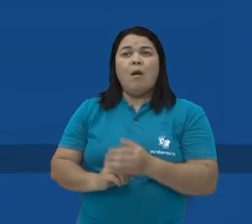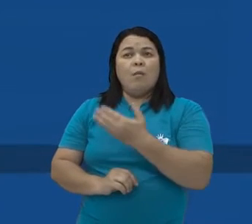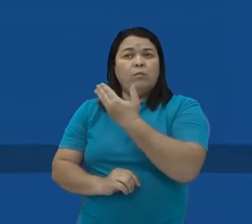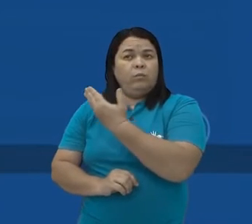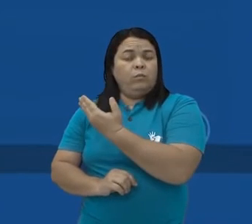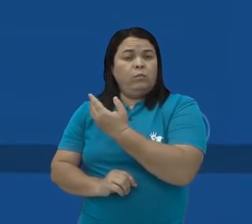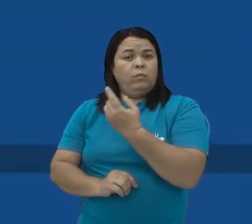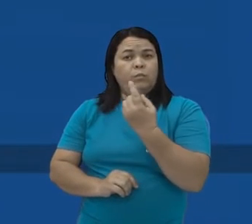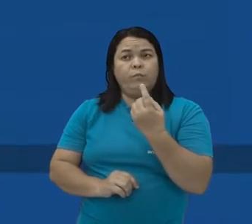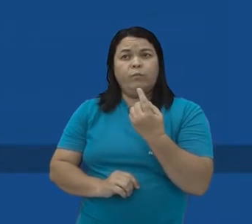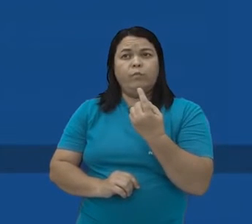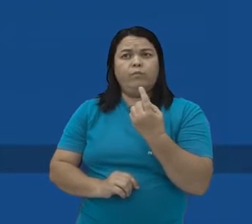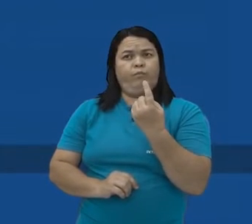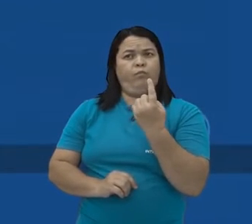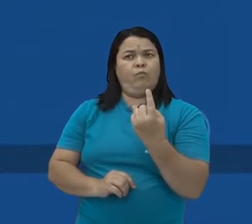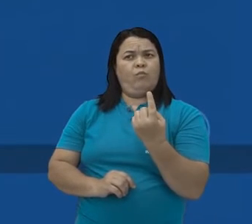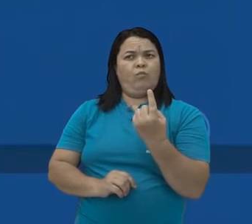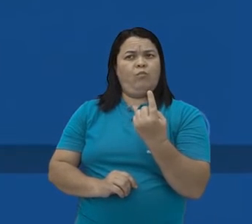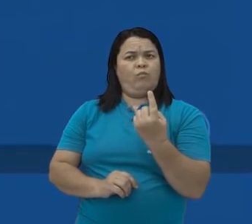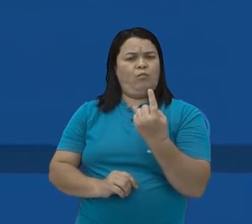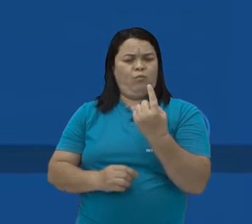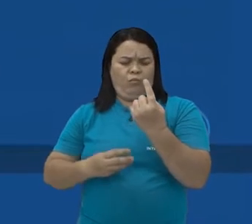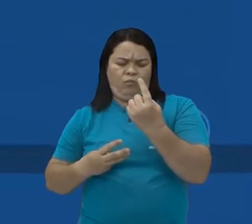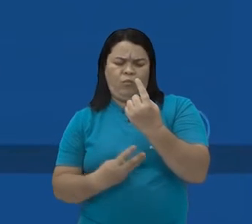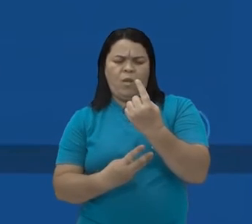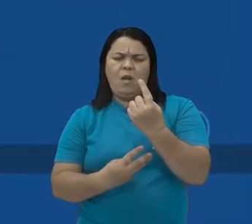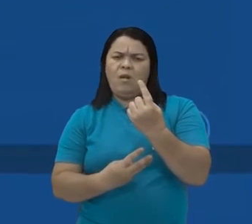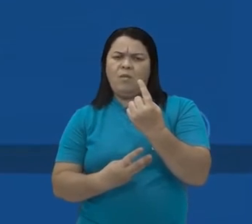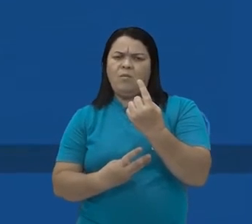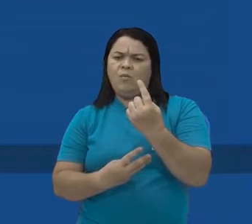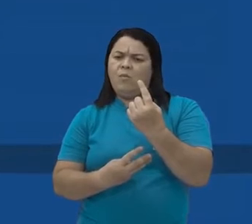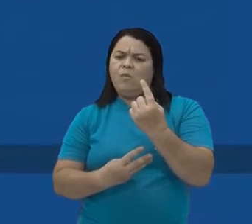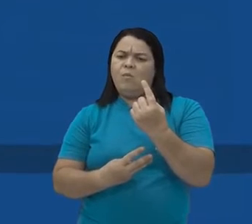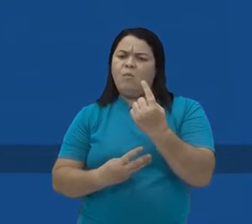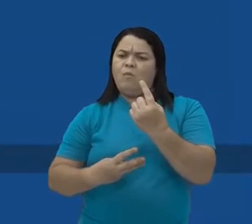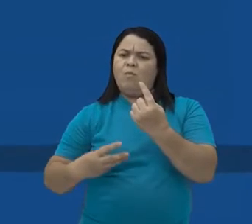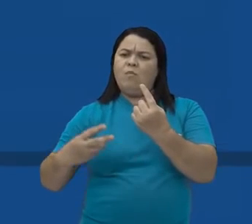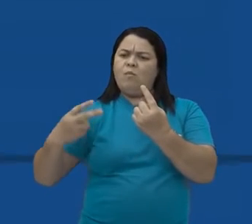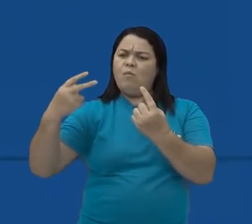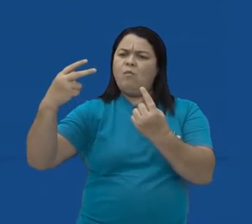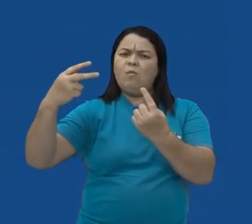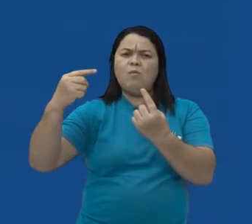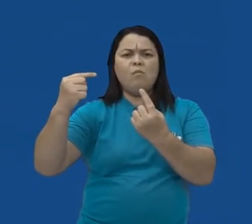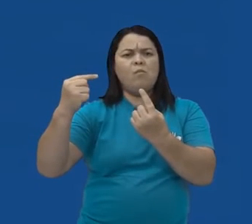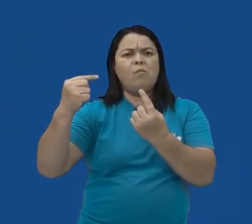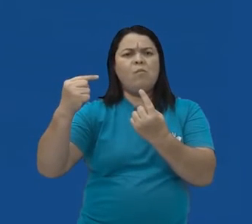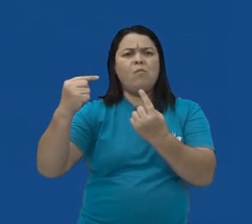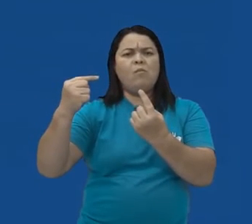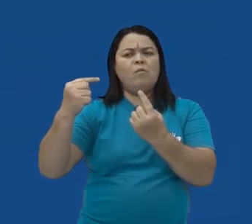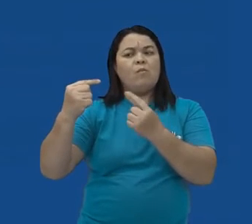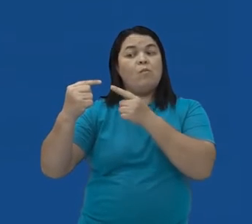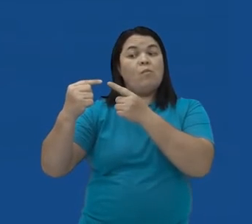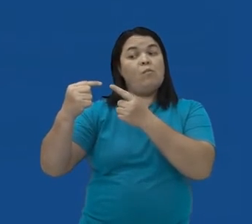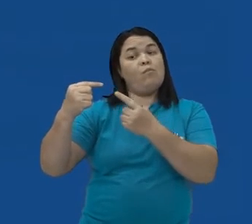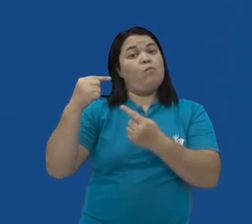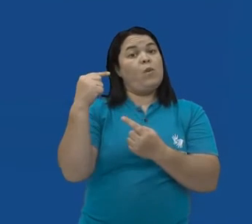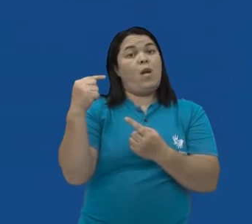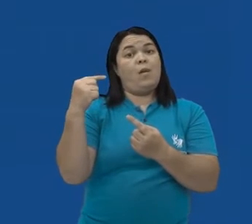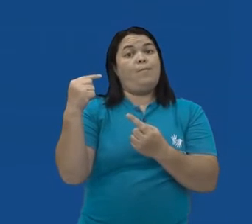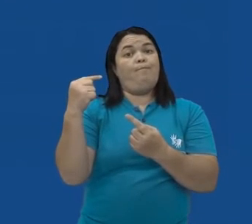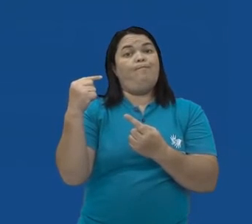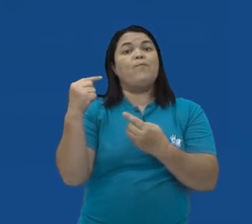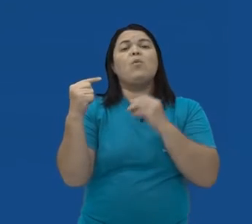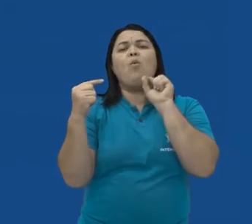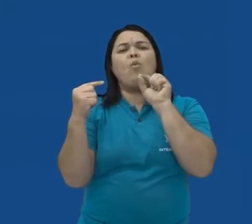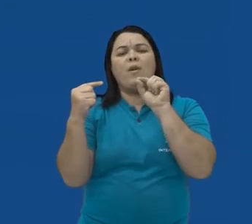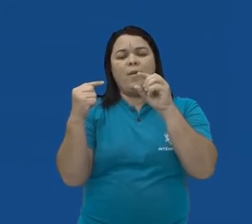menos 2. Opa! De novo, reparem que nós temos o nosso expoente negativo. Logo,